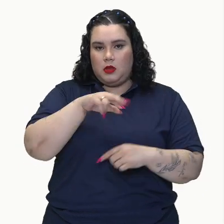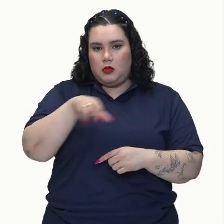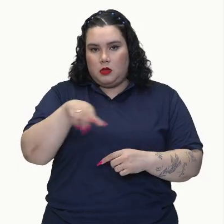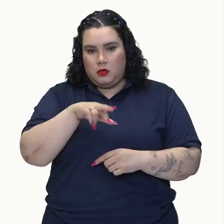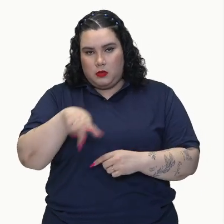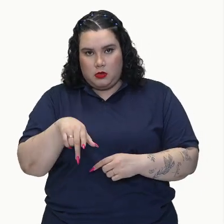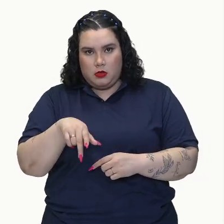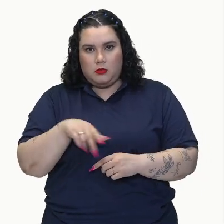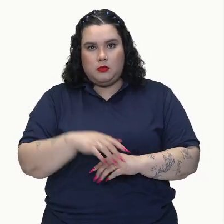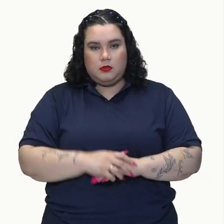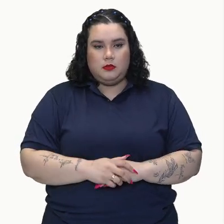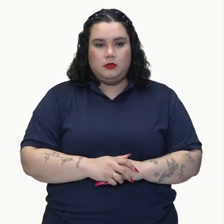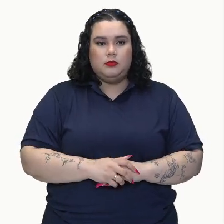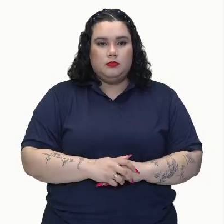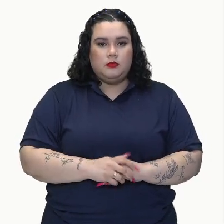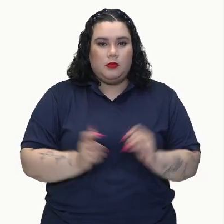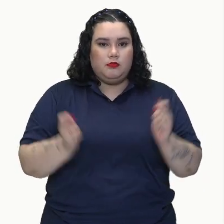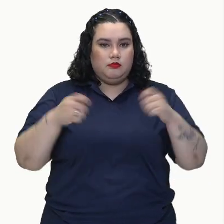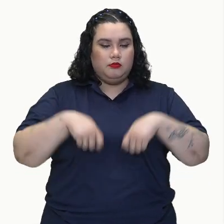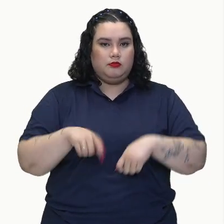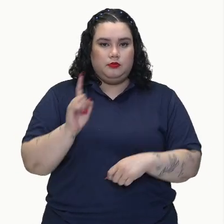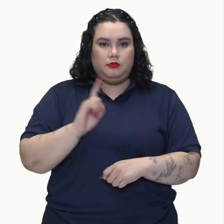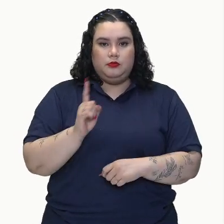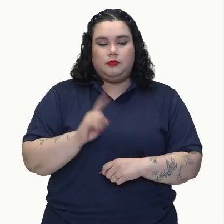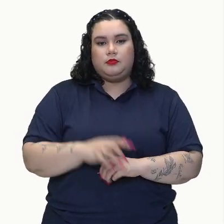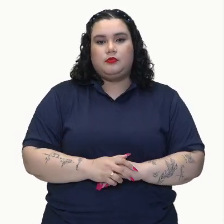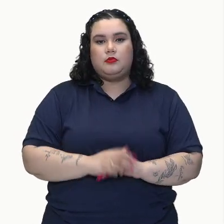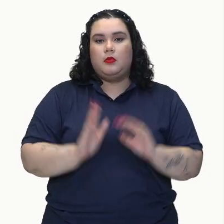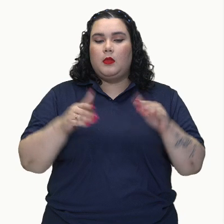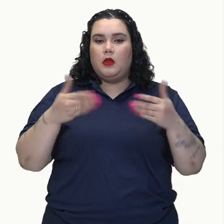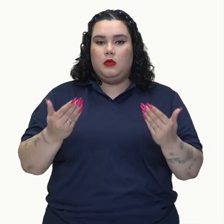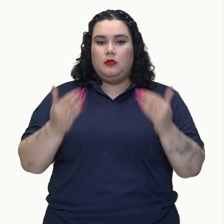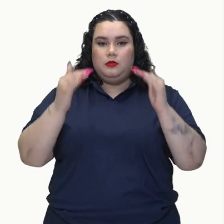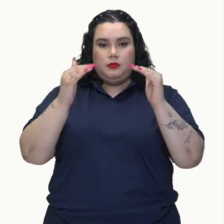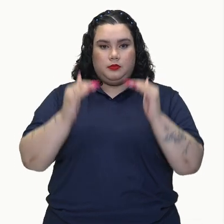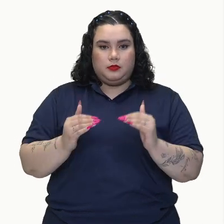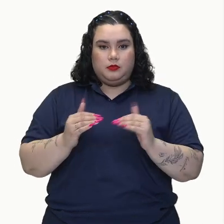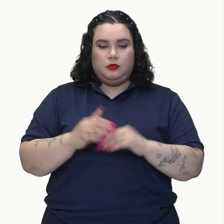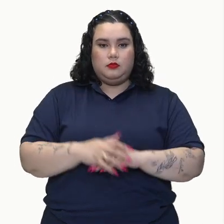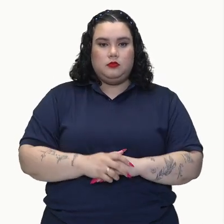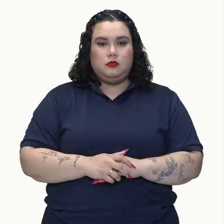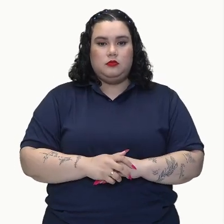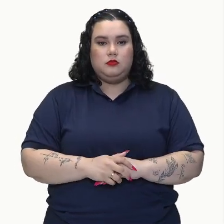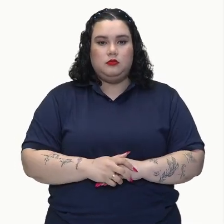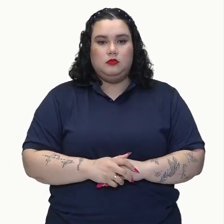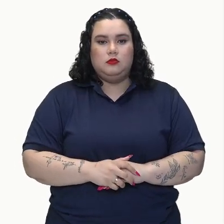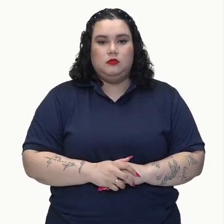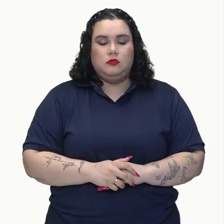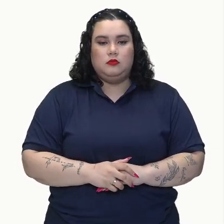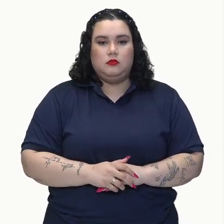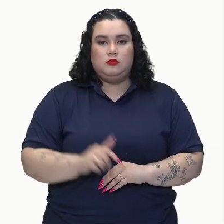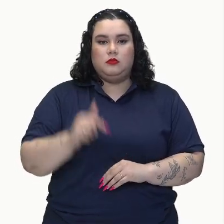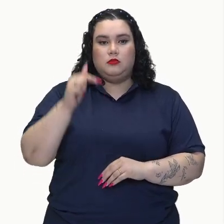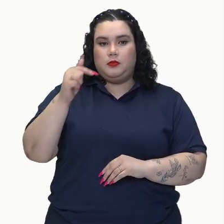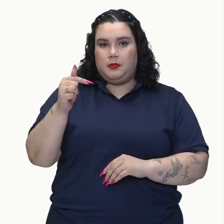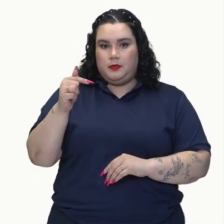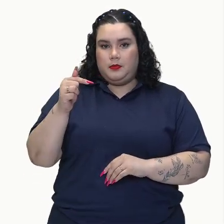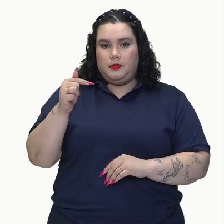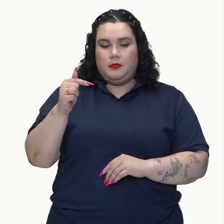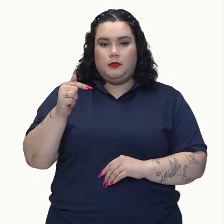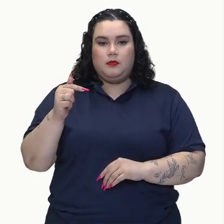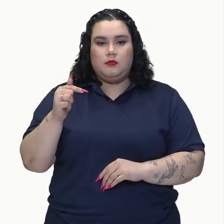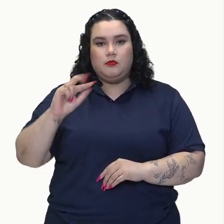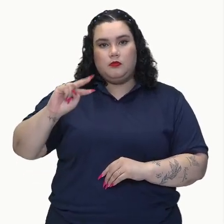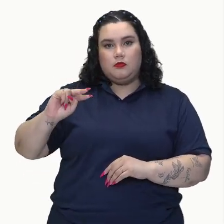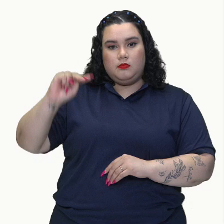Porque não é possível. Então, eu vou seguir aqui, ó. Vai ser quem agora? 7.